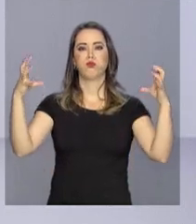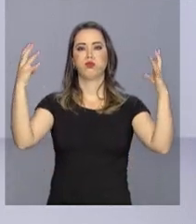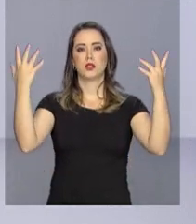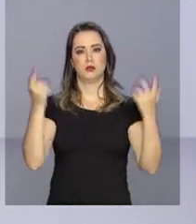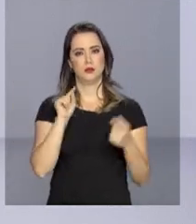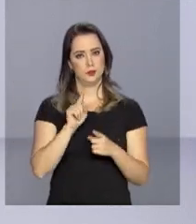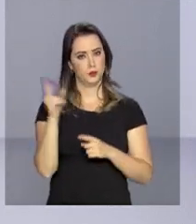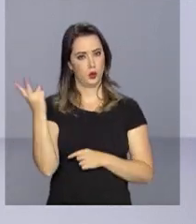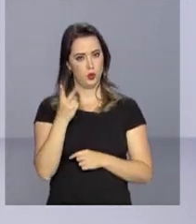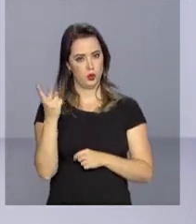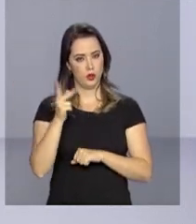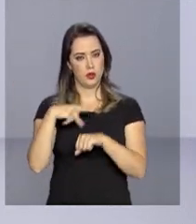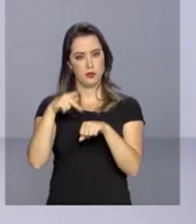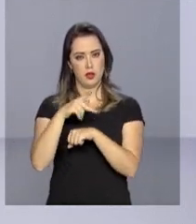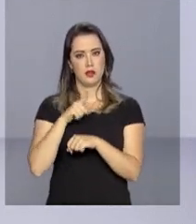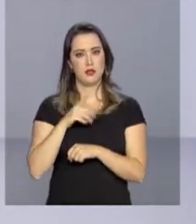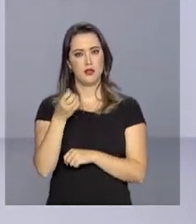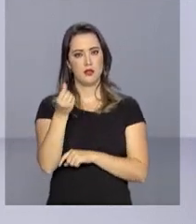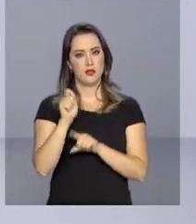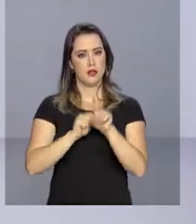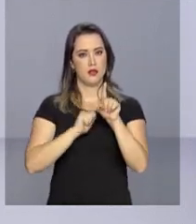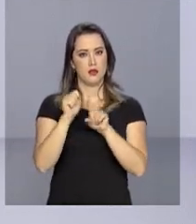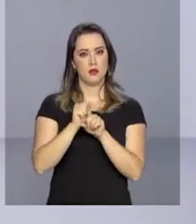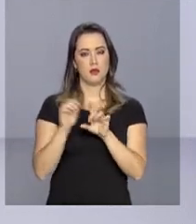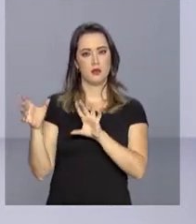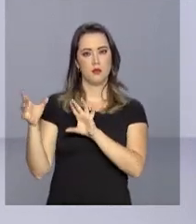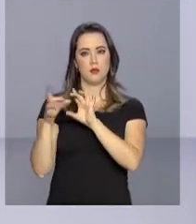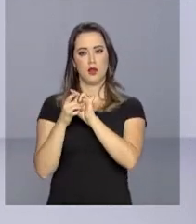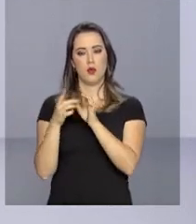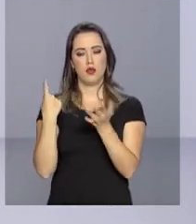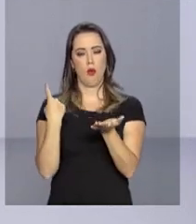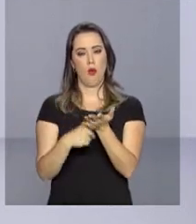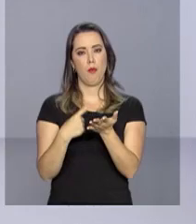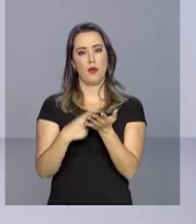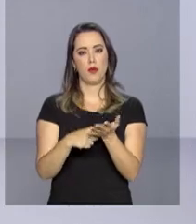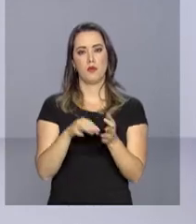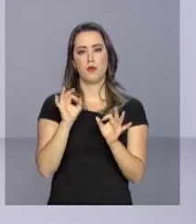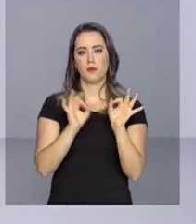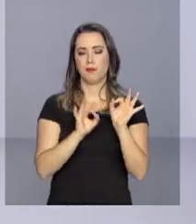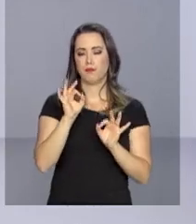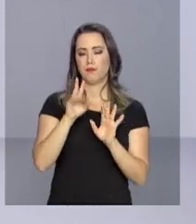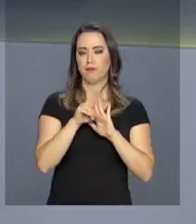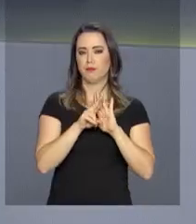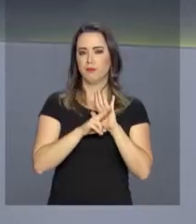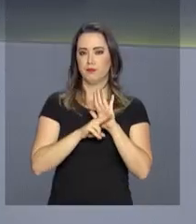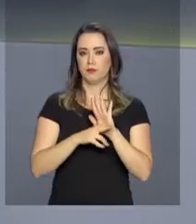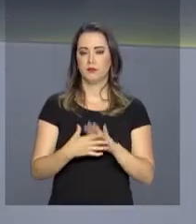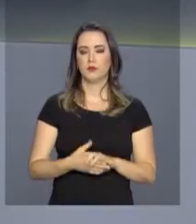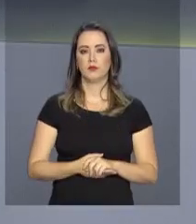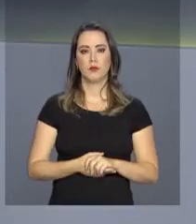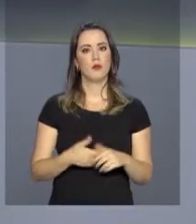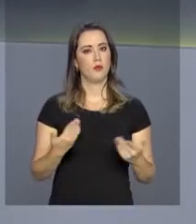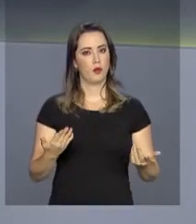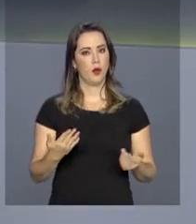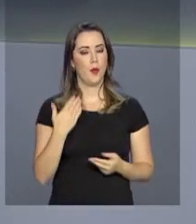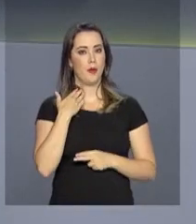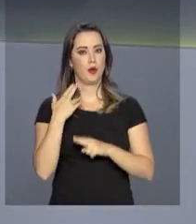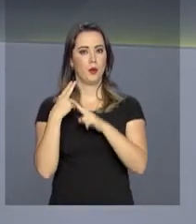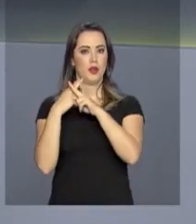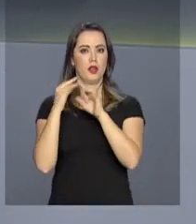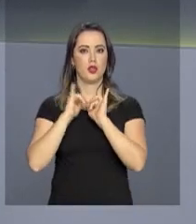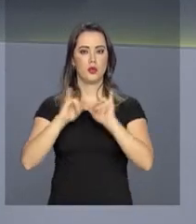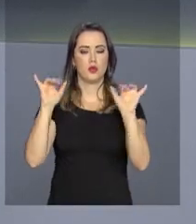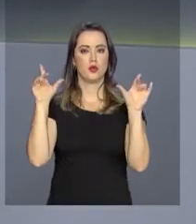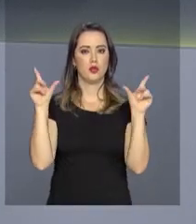dois países têm agora 6 meses para unificar as especificações. A Caixa anunciou